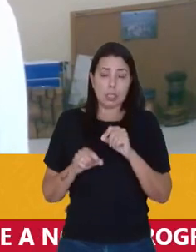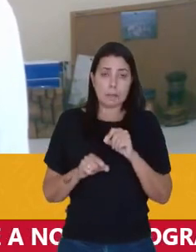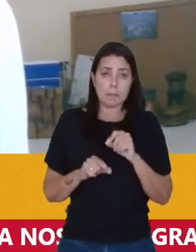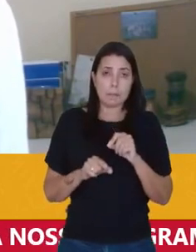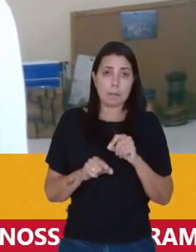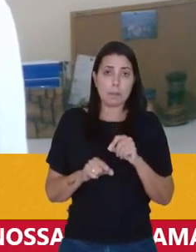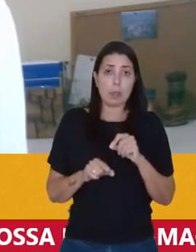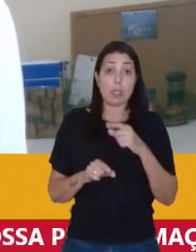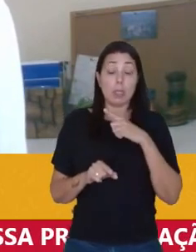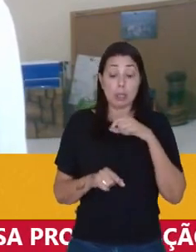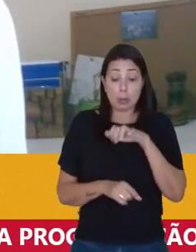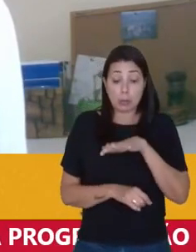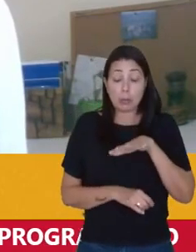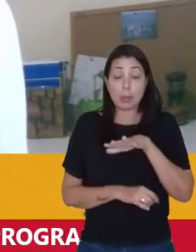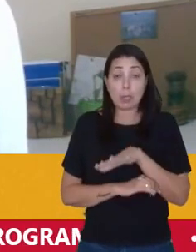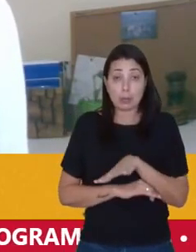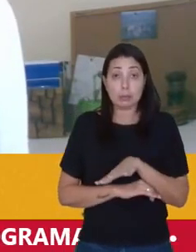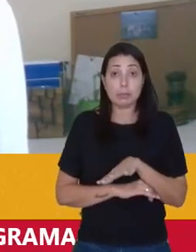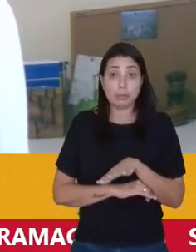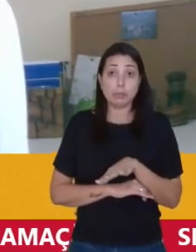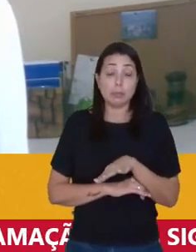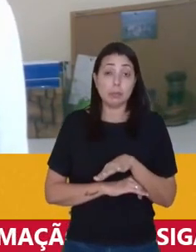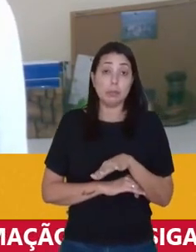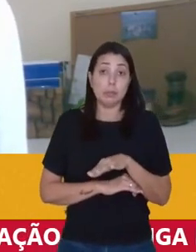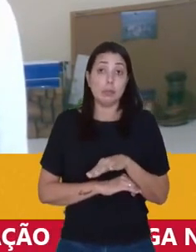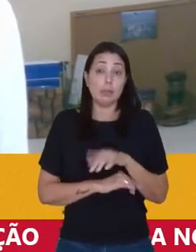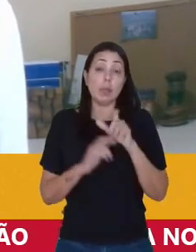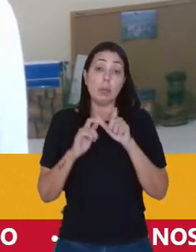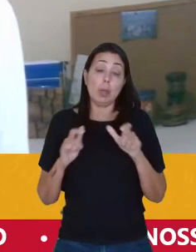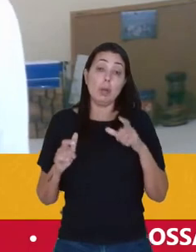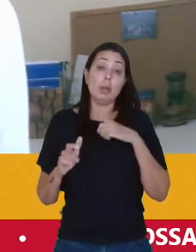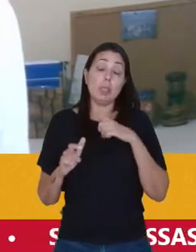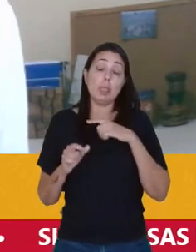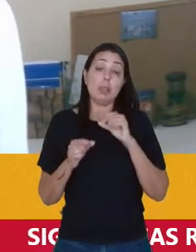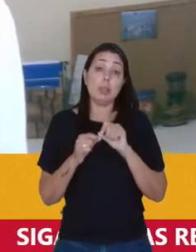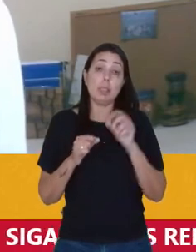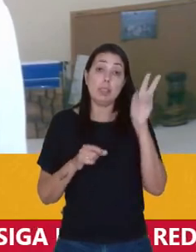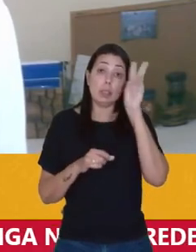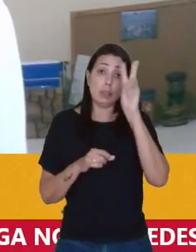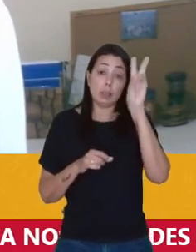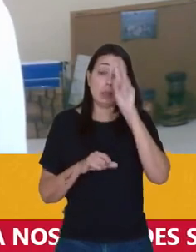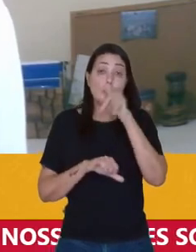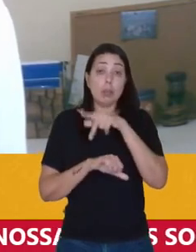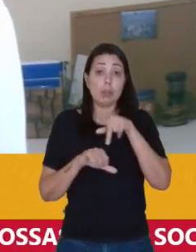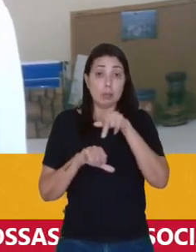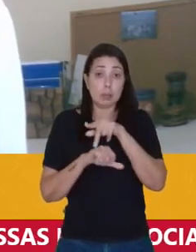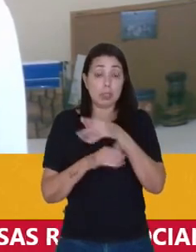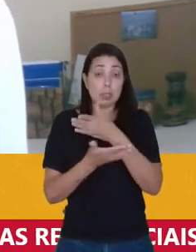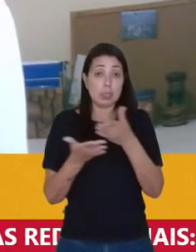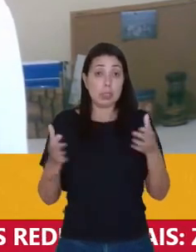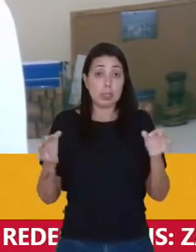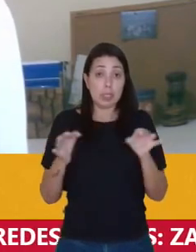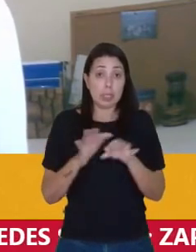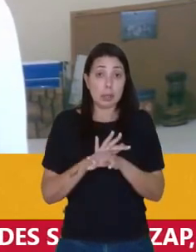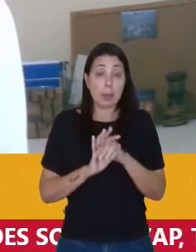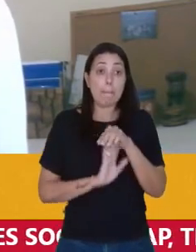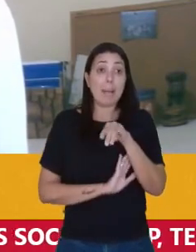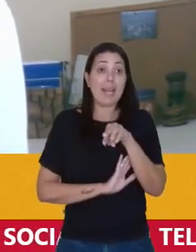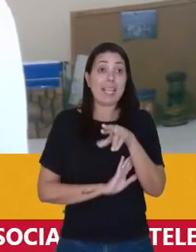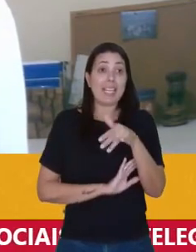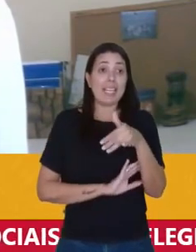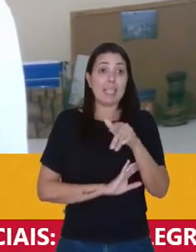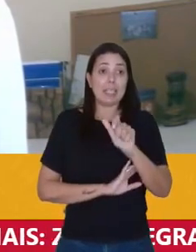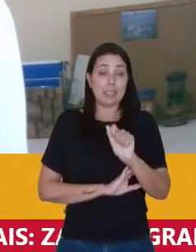o maior crime ambiental, talvez, né, é o maior feito na história desse país, o desastre de Mariana,